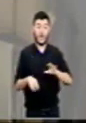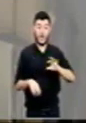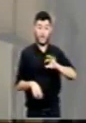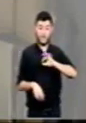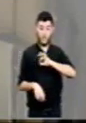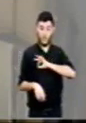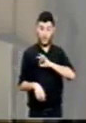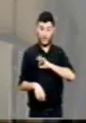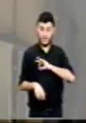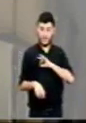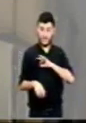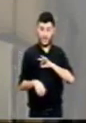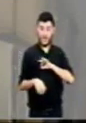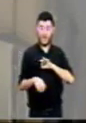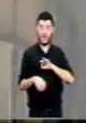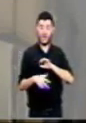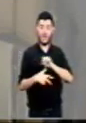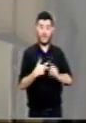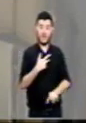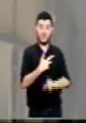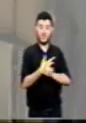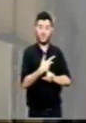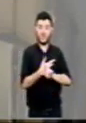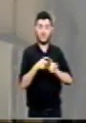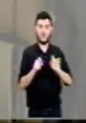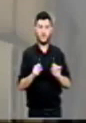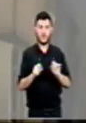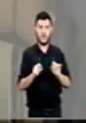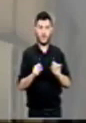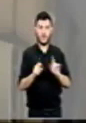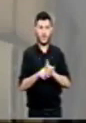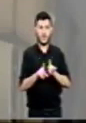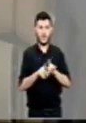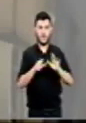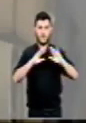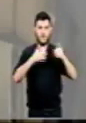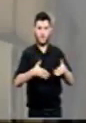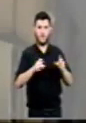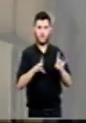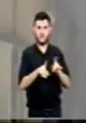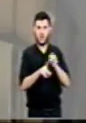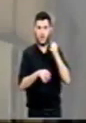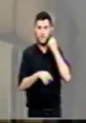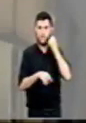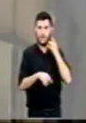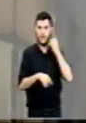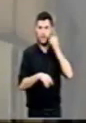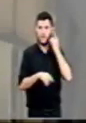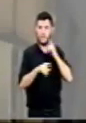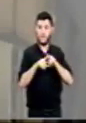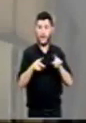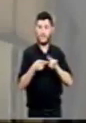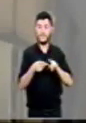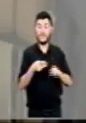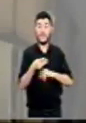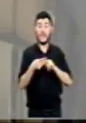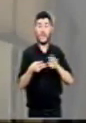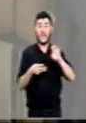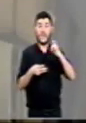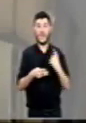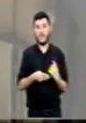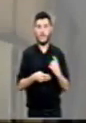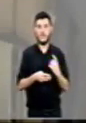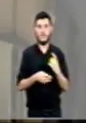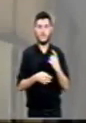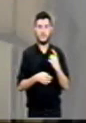parlamentares, mas também a ex-parlamentares. Realmente não há sentido em realizar esse tipo de diligência para pessoas que não estão investidas de cargo público.